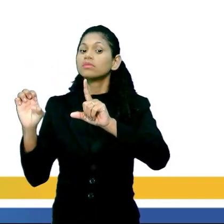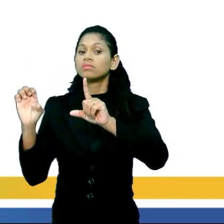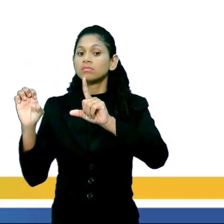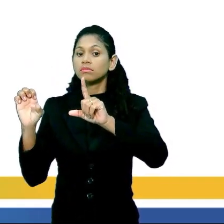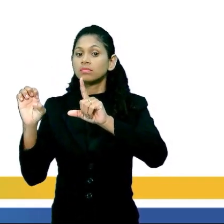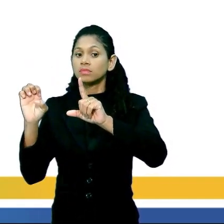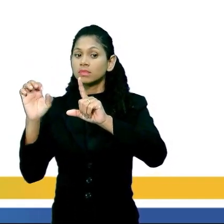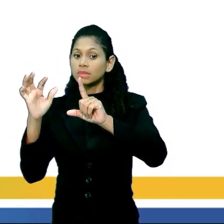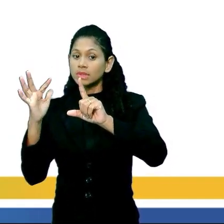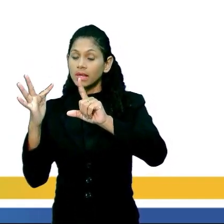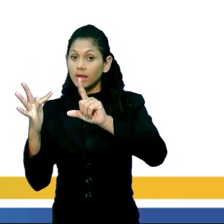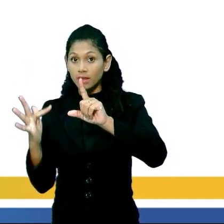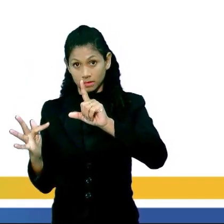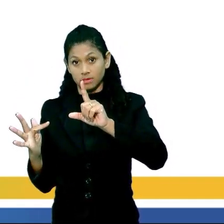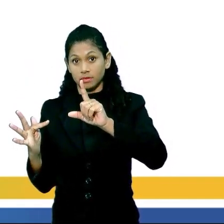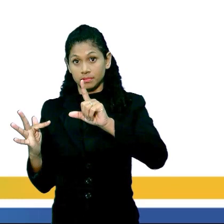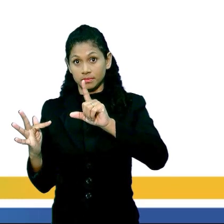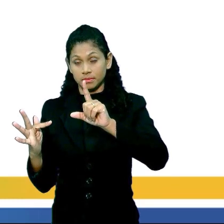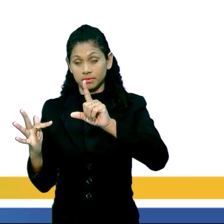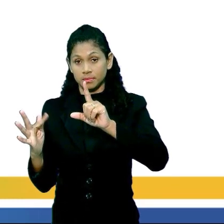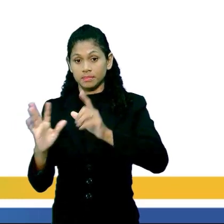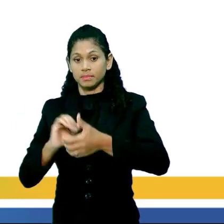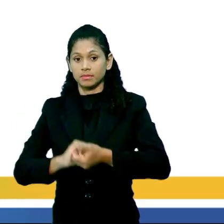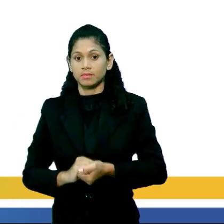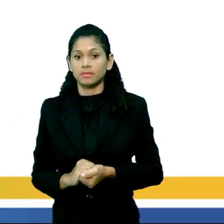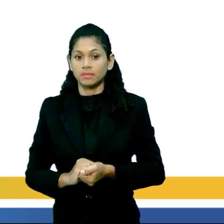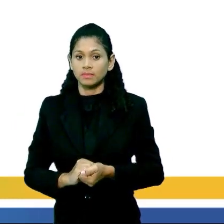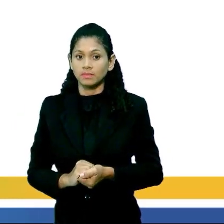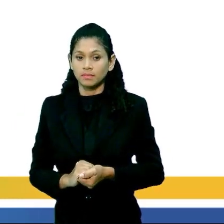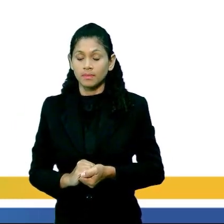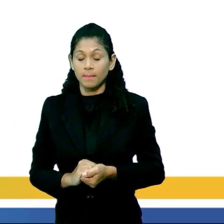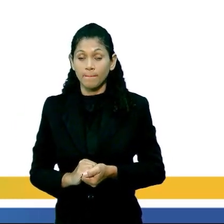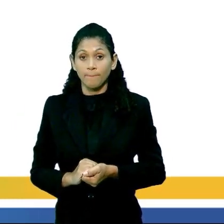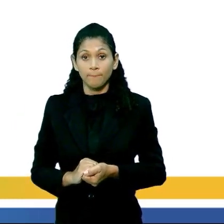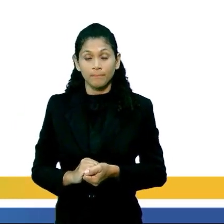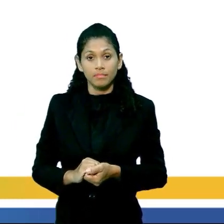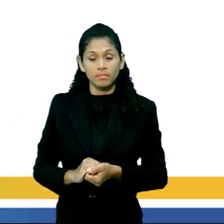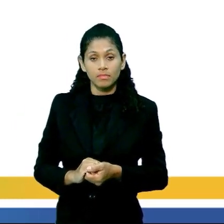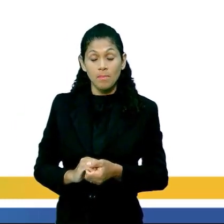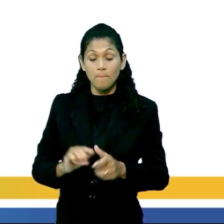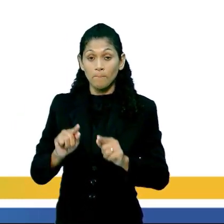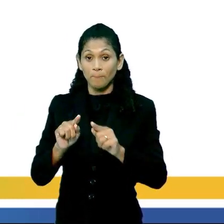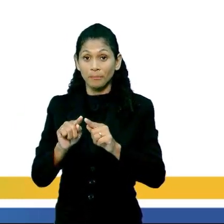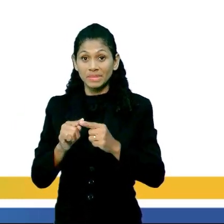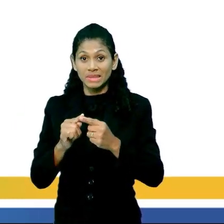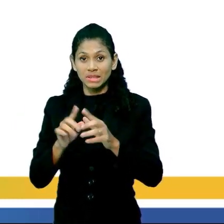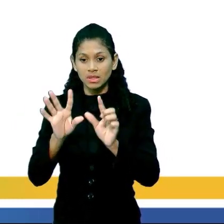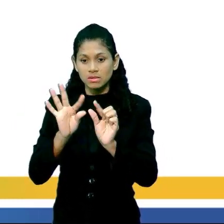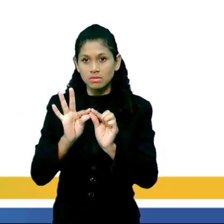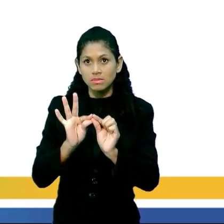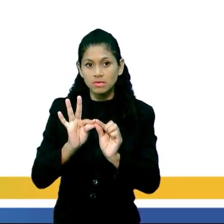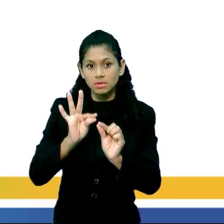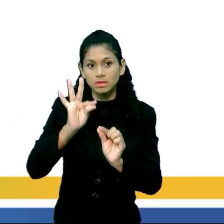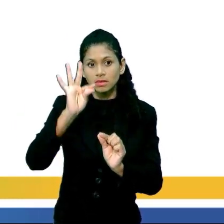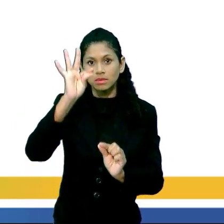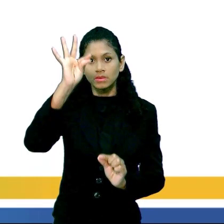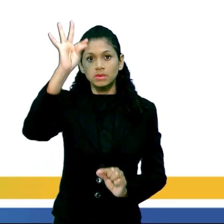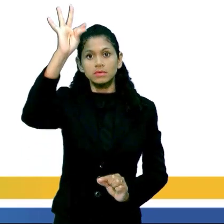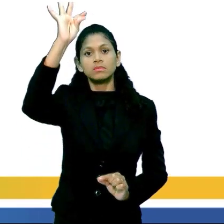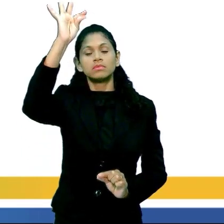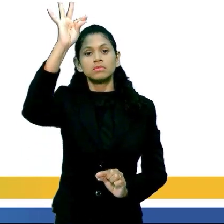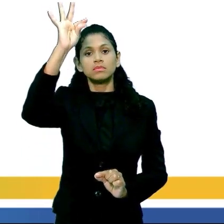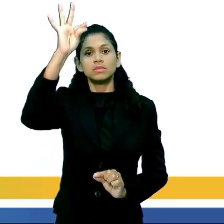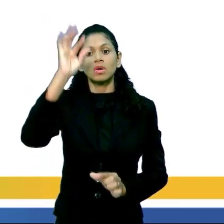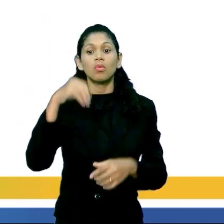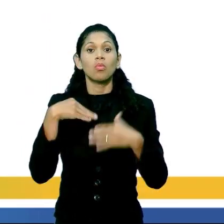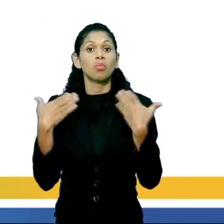4 ângulos de 90 graus no quadrado. Porém, a altura que ele está mostrando aí do triângulo